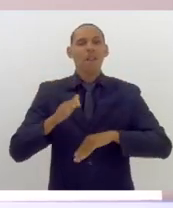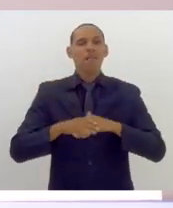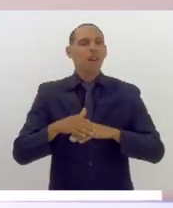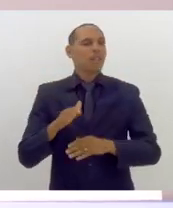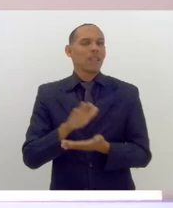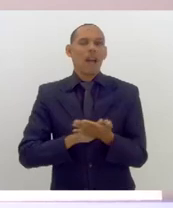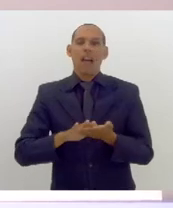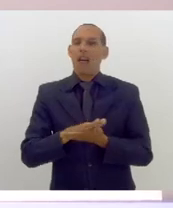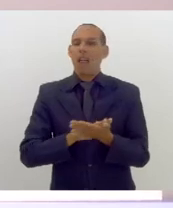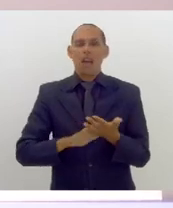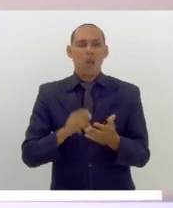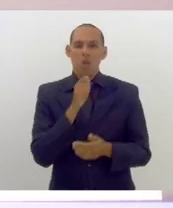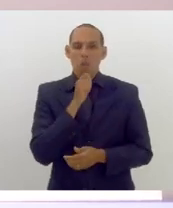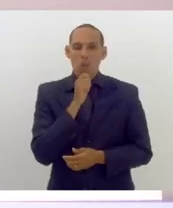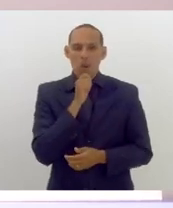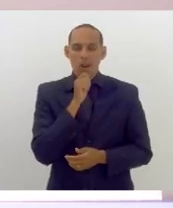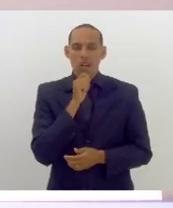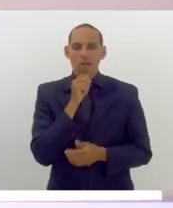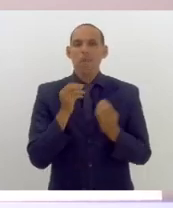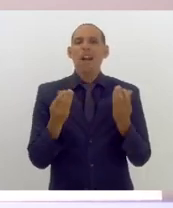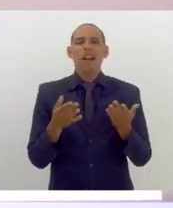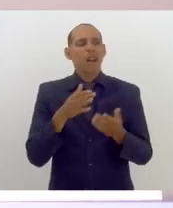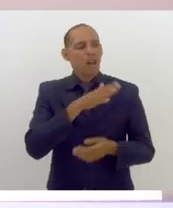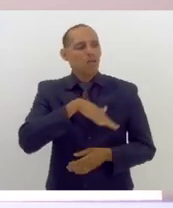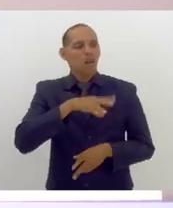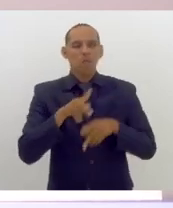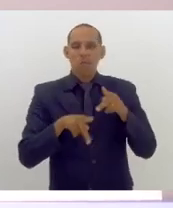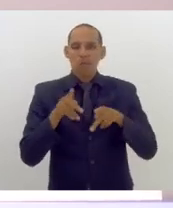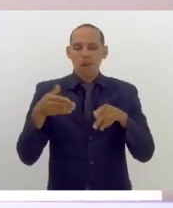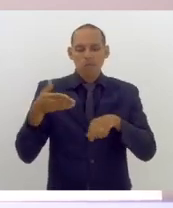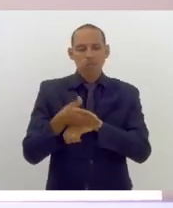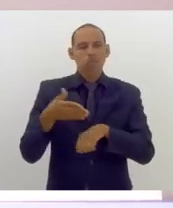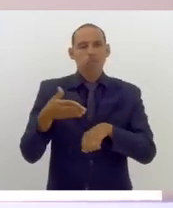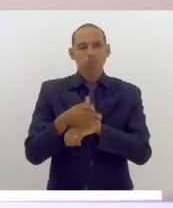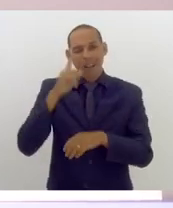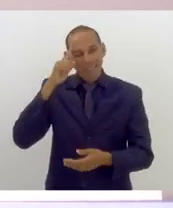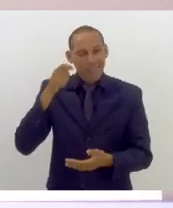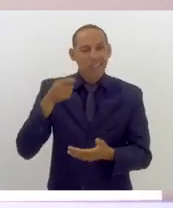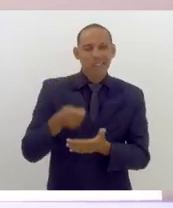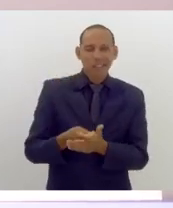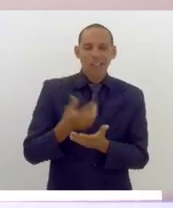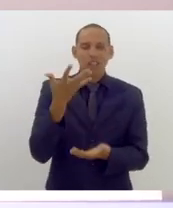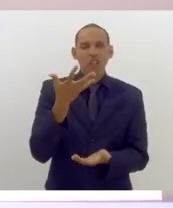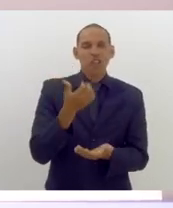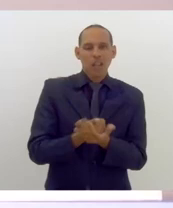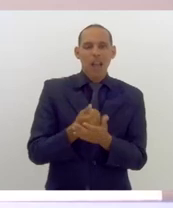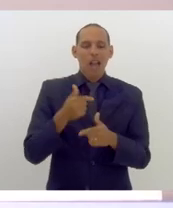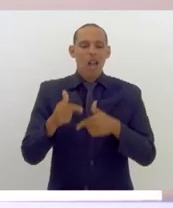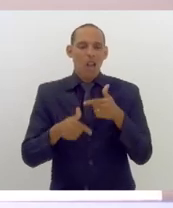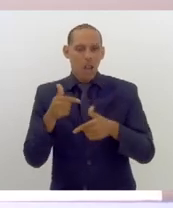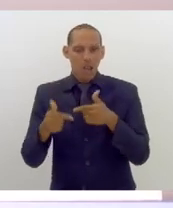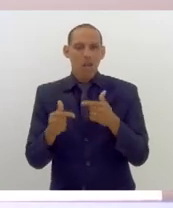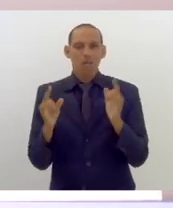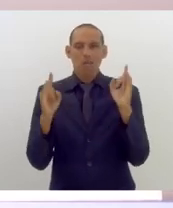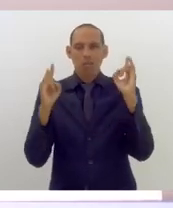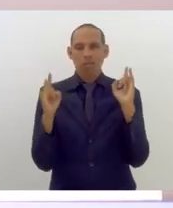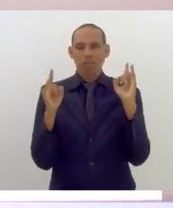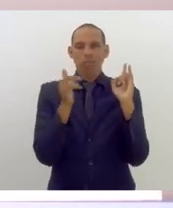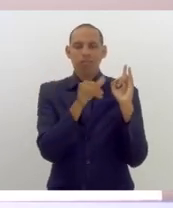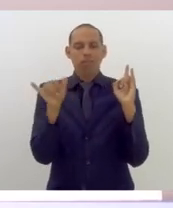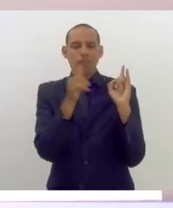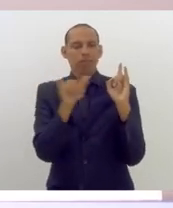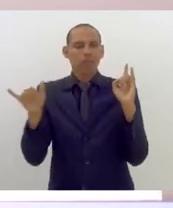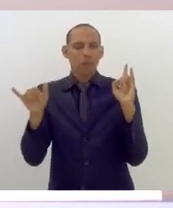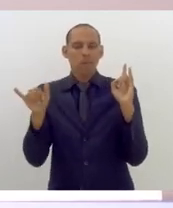ausência pública que garantir se efetiva a participação popular na tomada da decisão da instalação e operação da gente transmissão não tendo